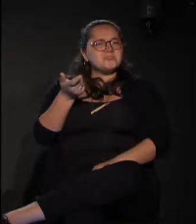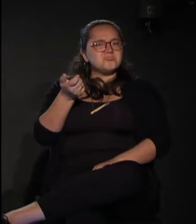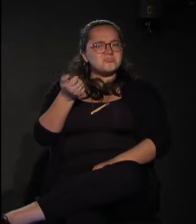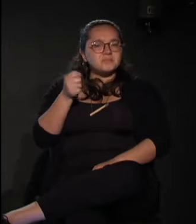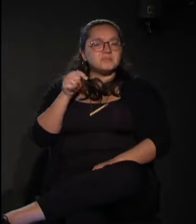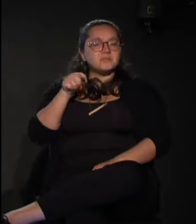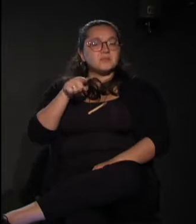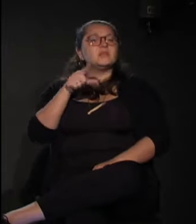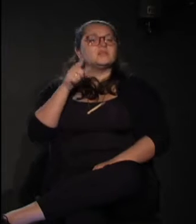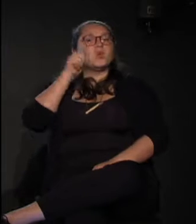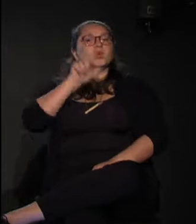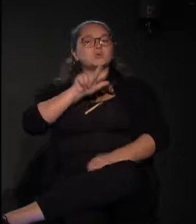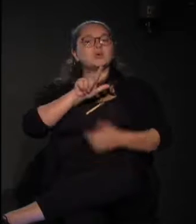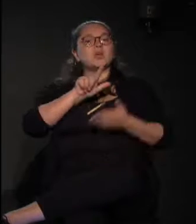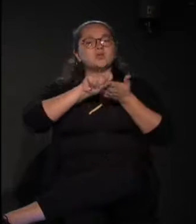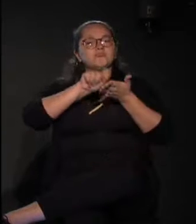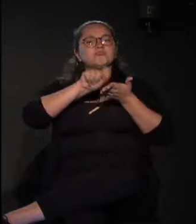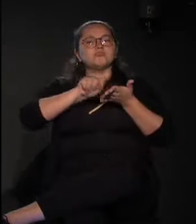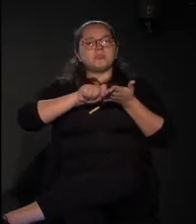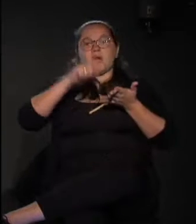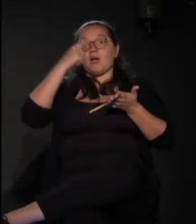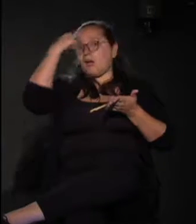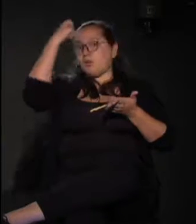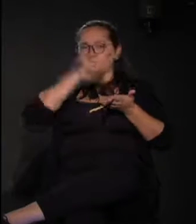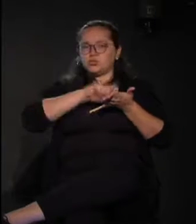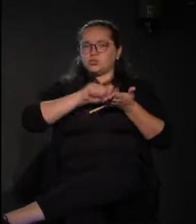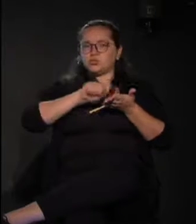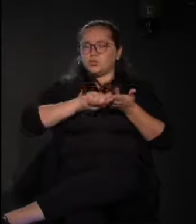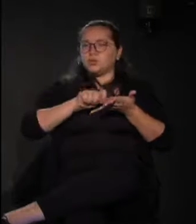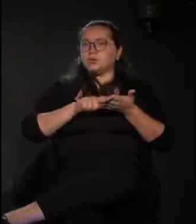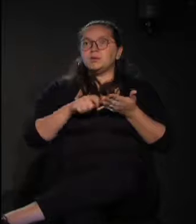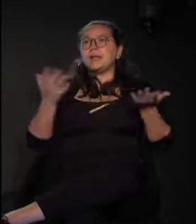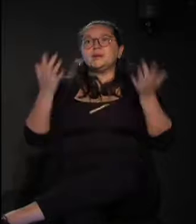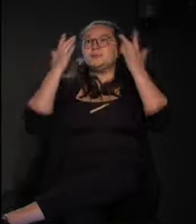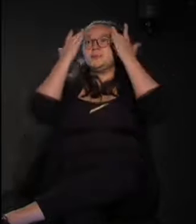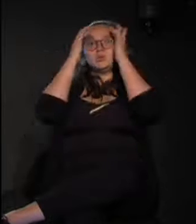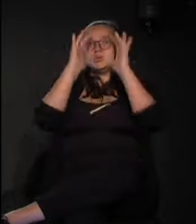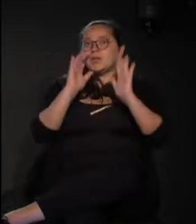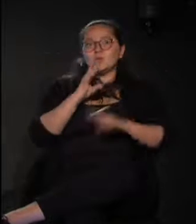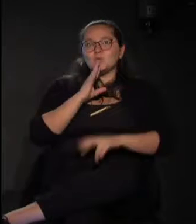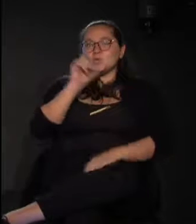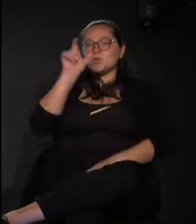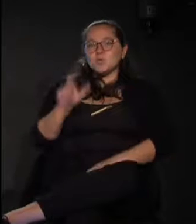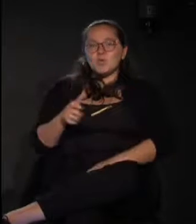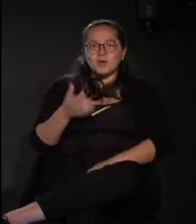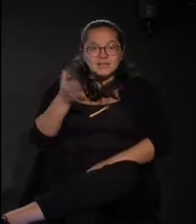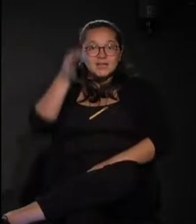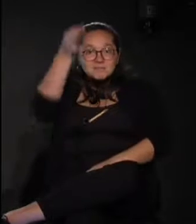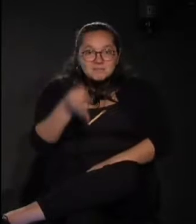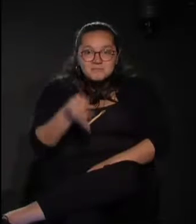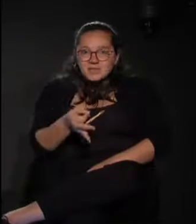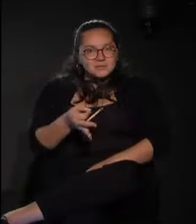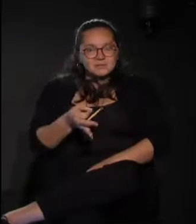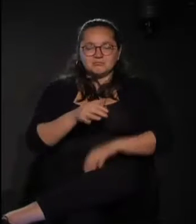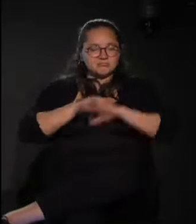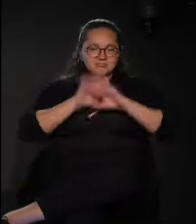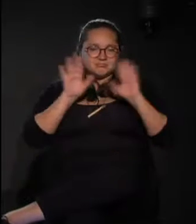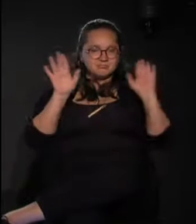assunto né é um autor não sai de casa não conhecia o o astro do